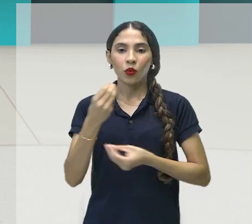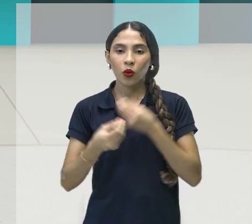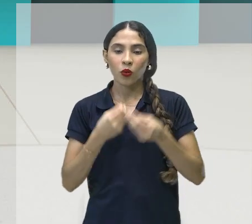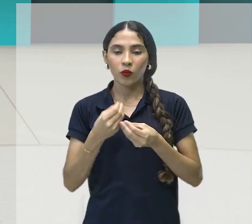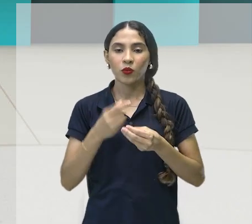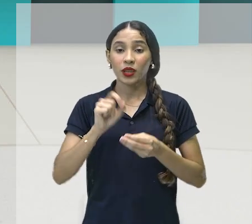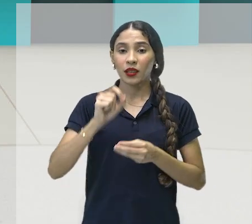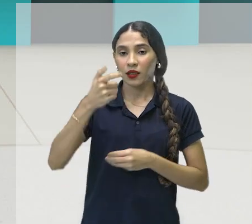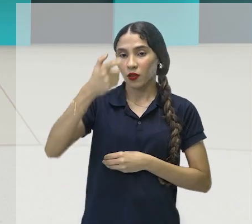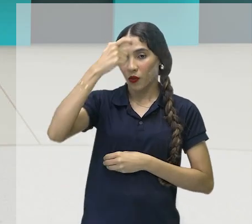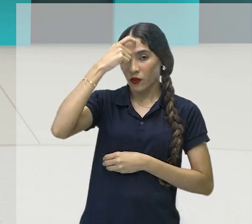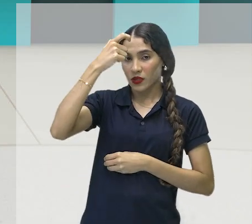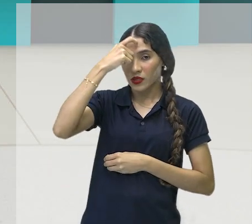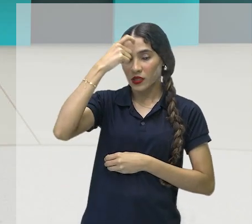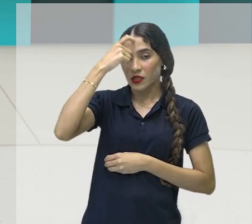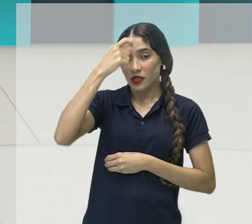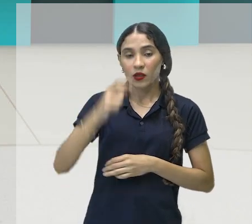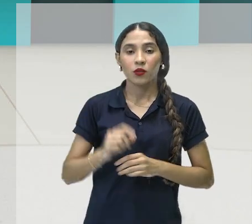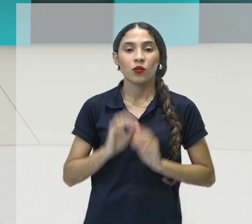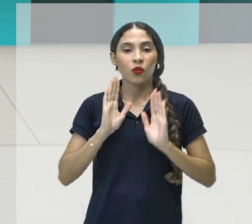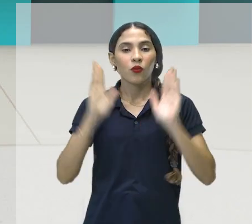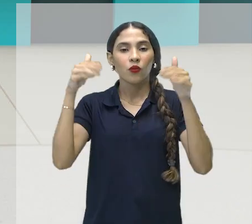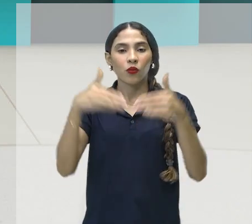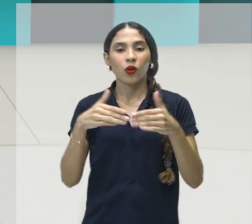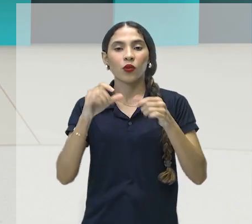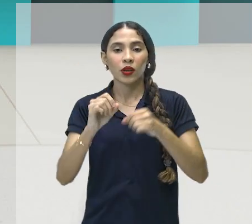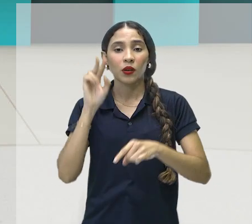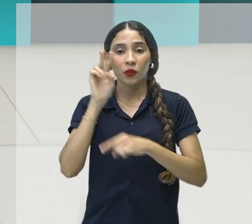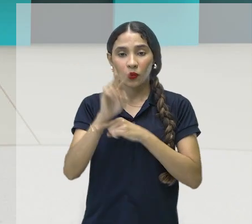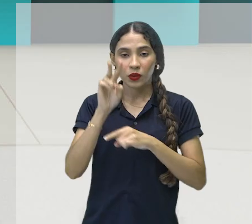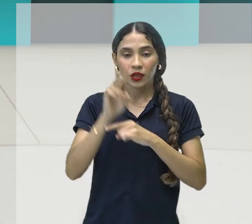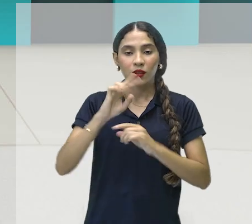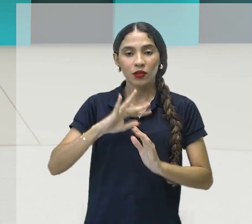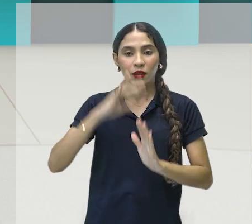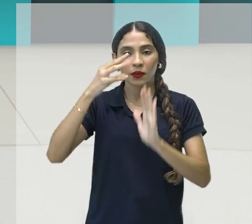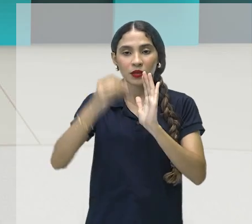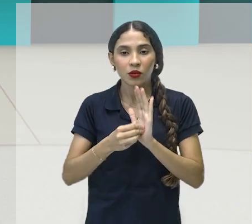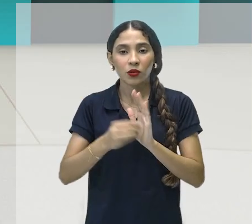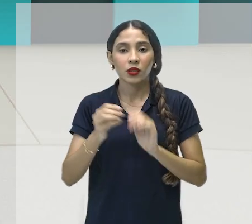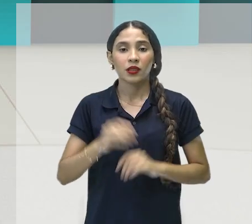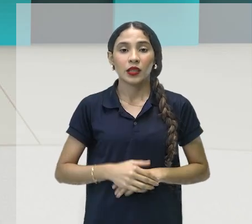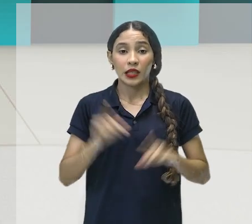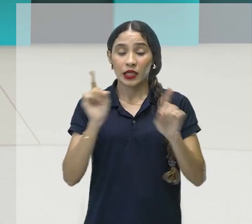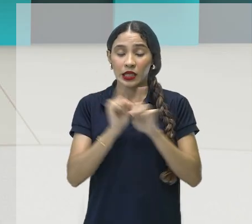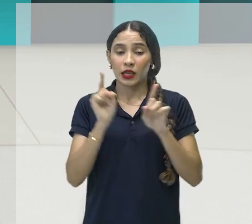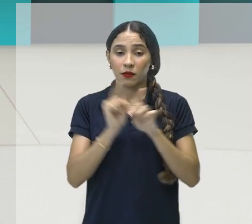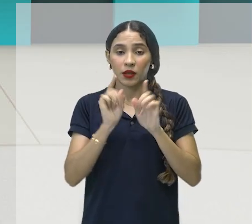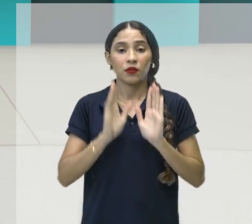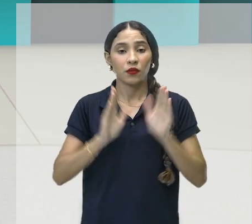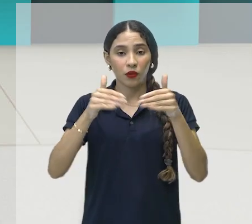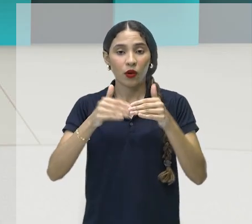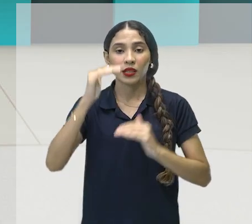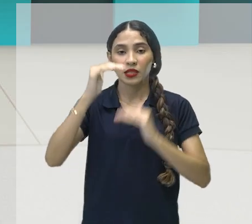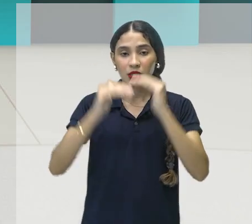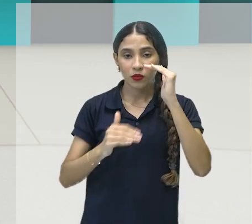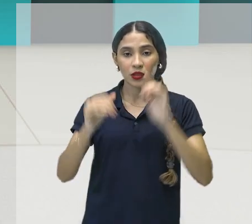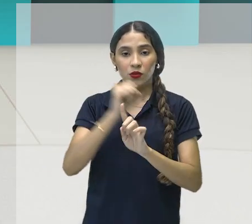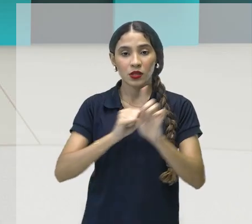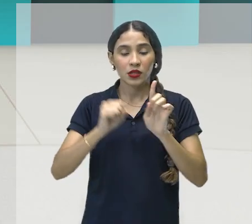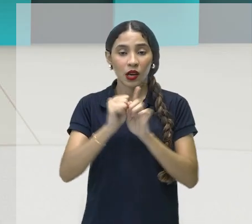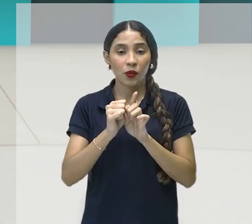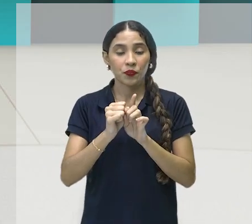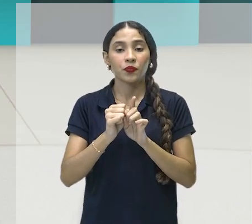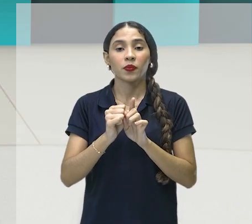como meio de conscientização sobre a preservação da Amazônia e a desigualdade